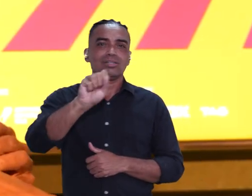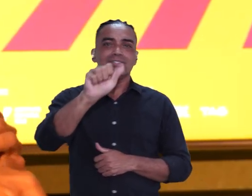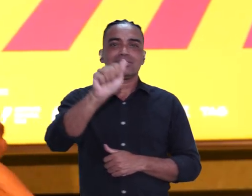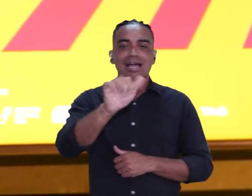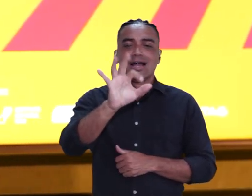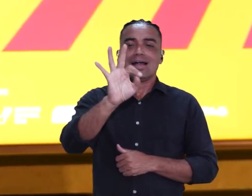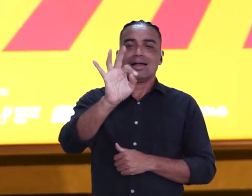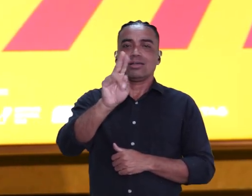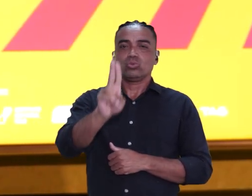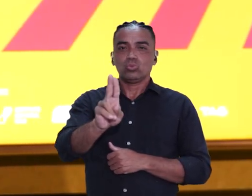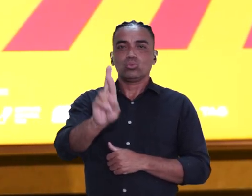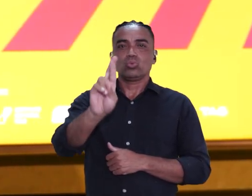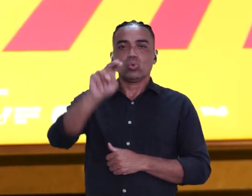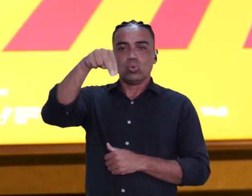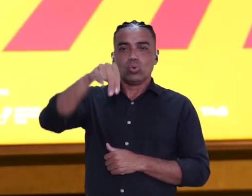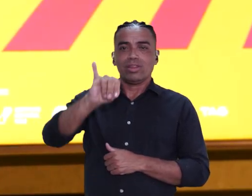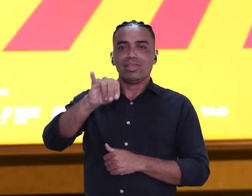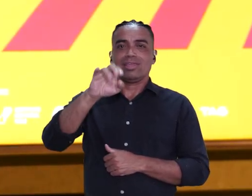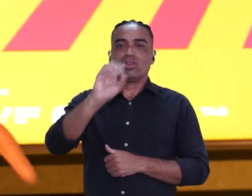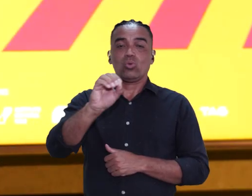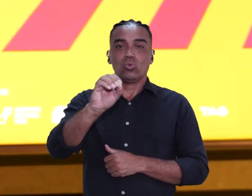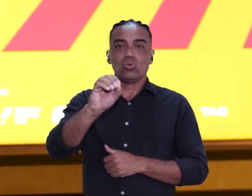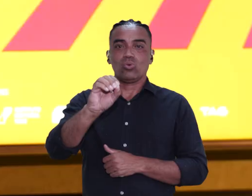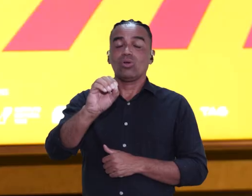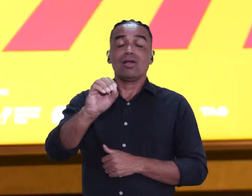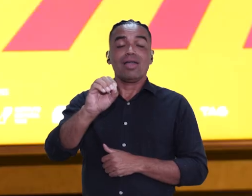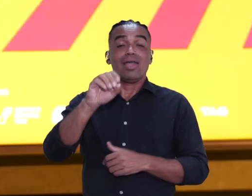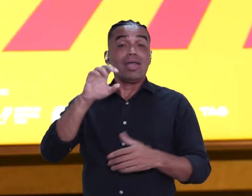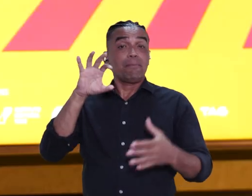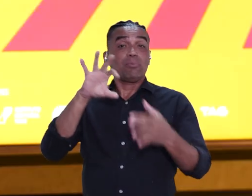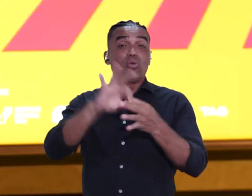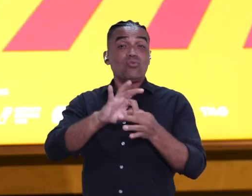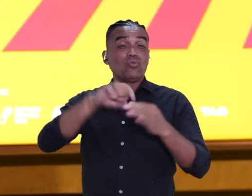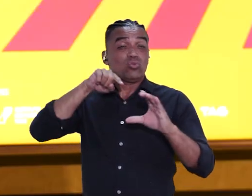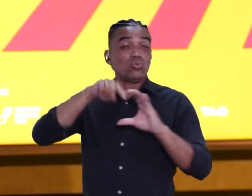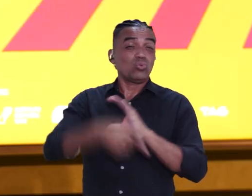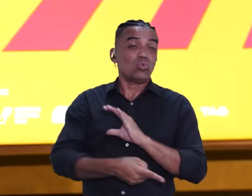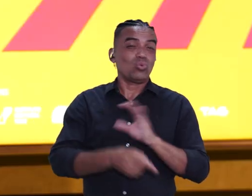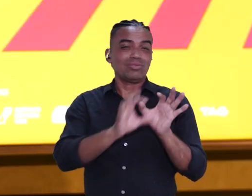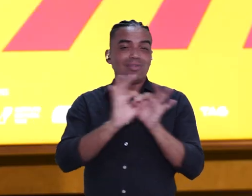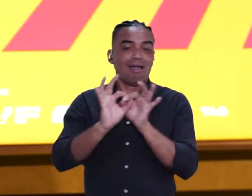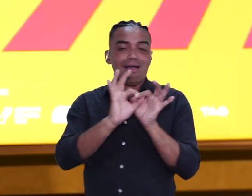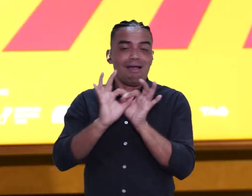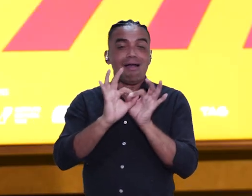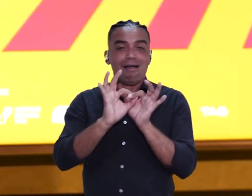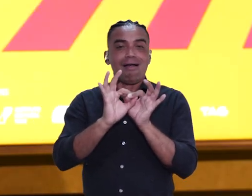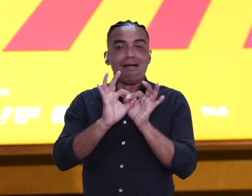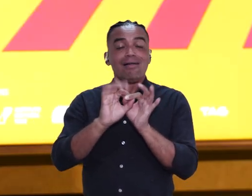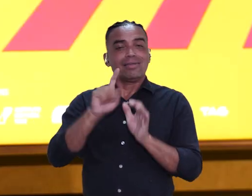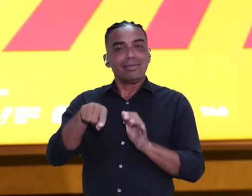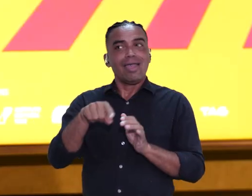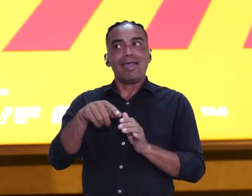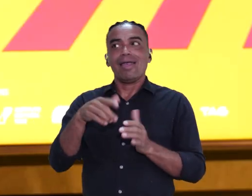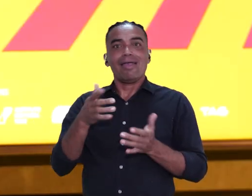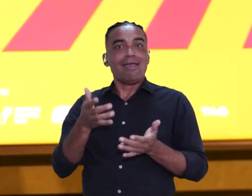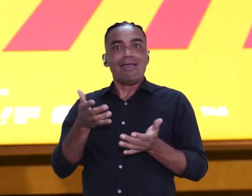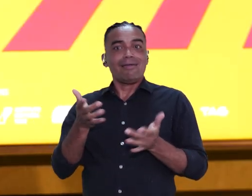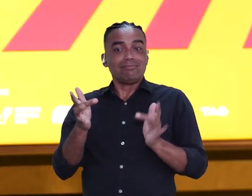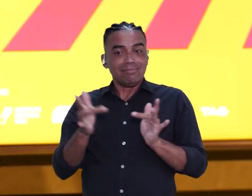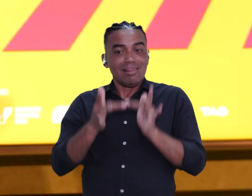saturnino, é esse que está na ligação profunda com a pedra, é esse que tem intimidade com a opacidade.